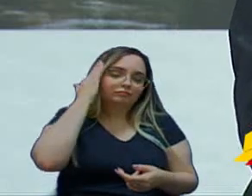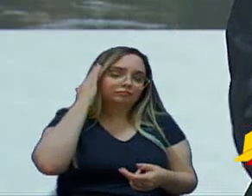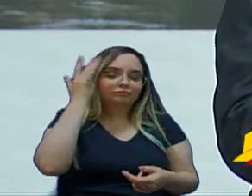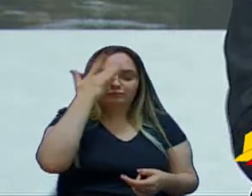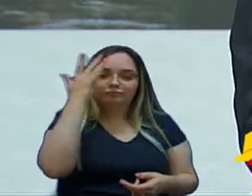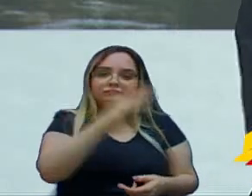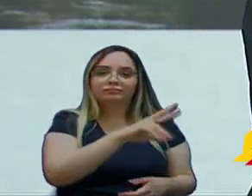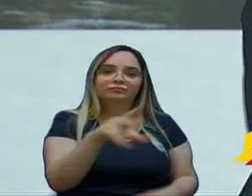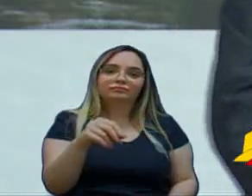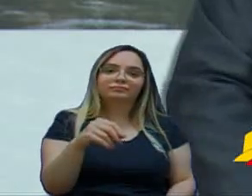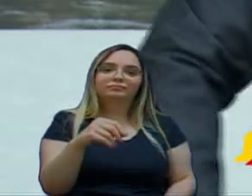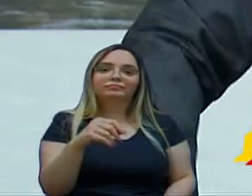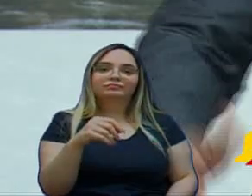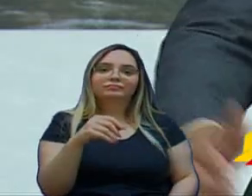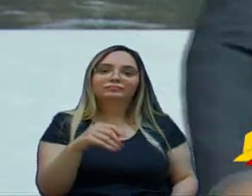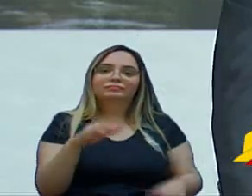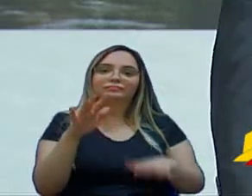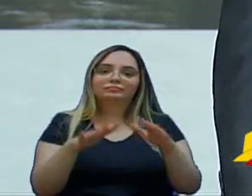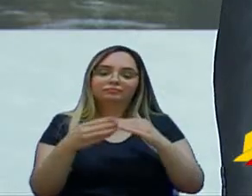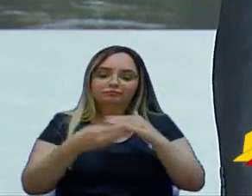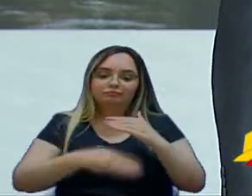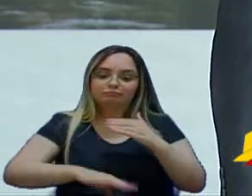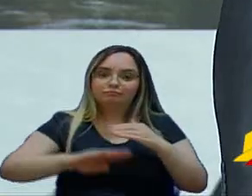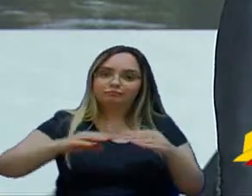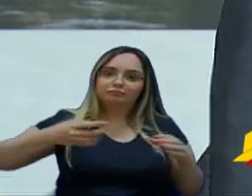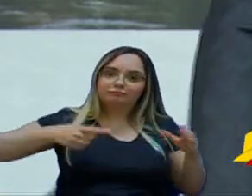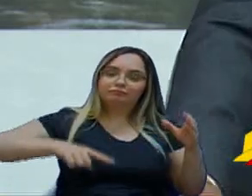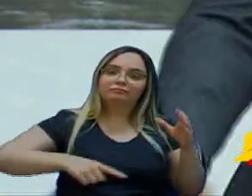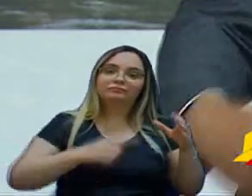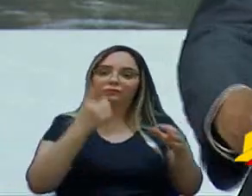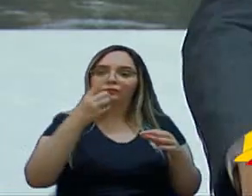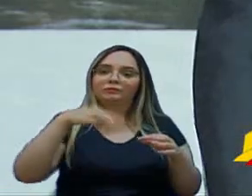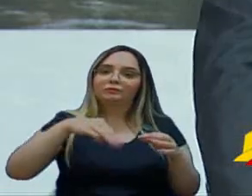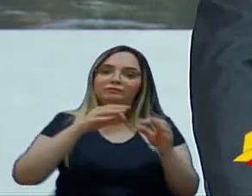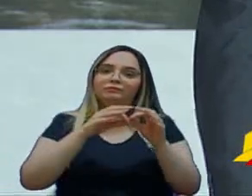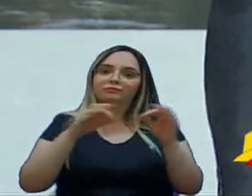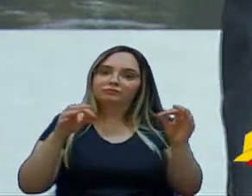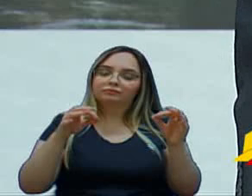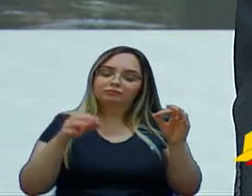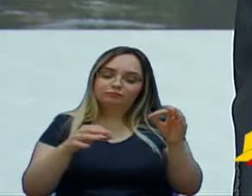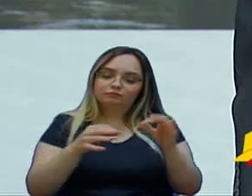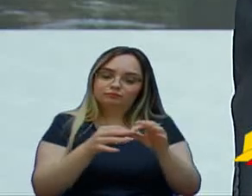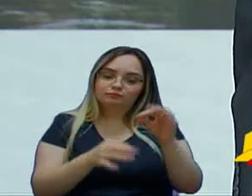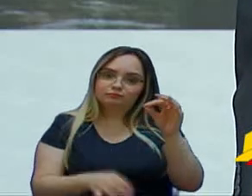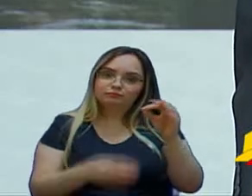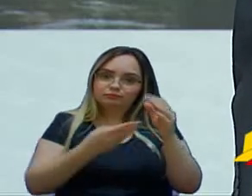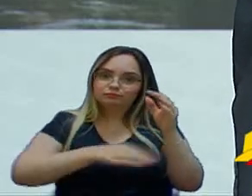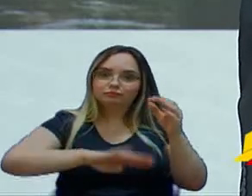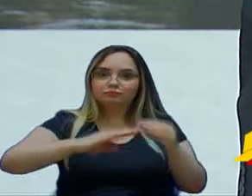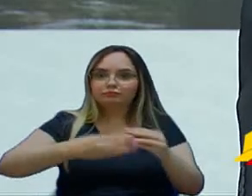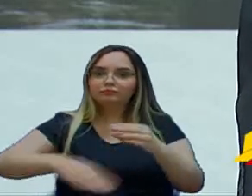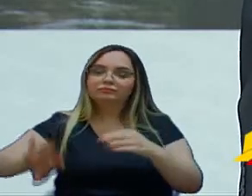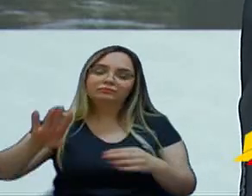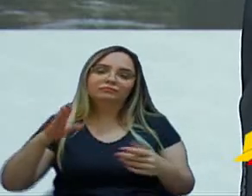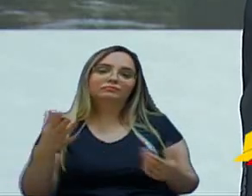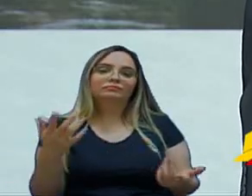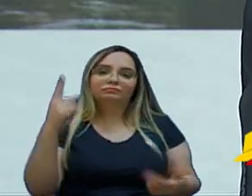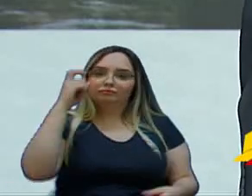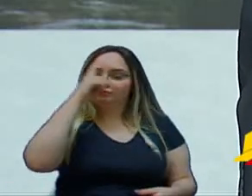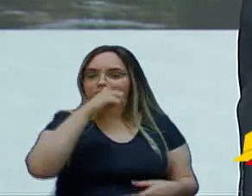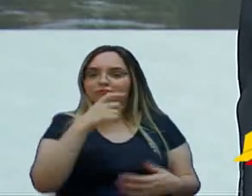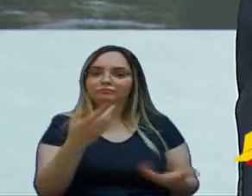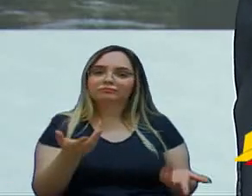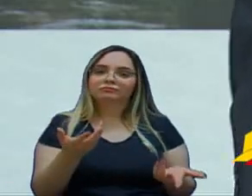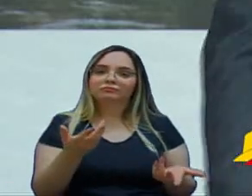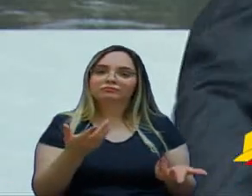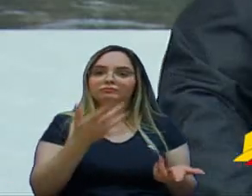difícil, onde você tem uma cratera de praticamente de 1,5 metro a 2 metros nas ruas, onde prejudica a